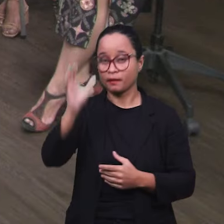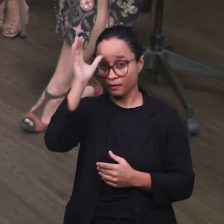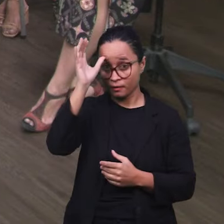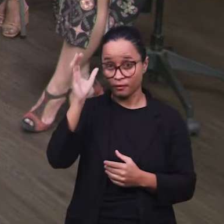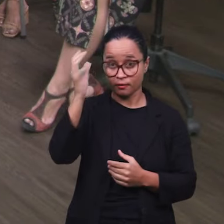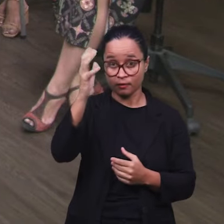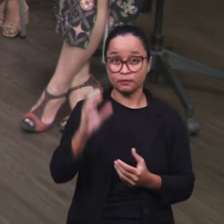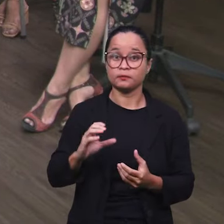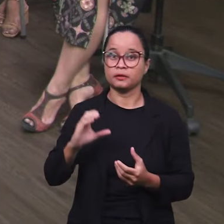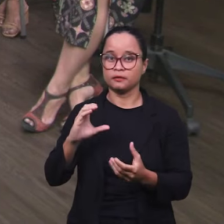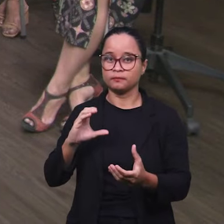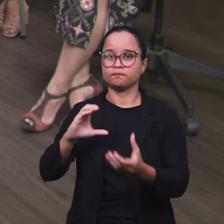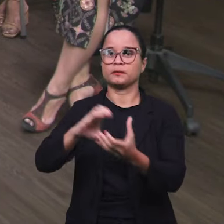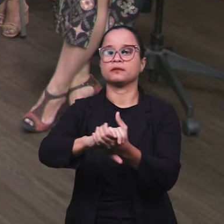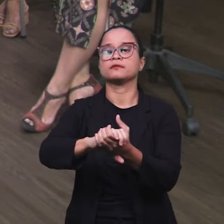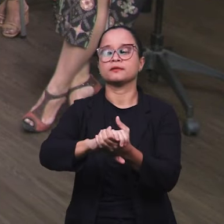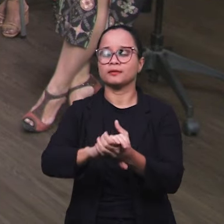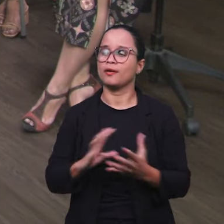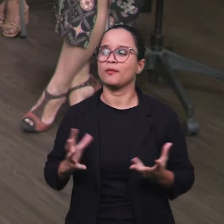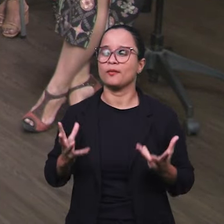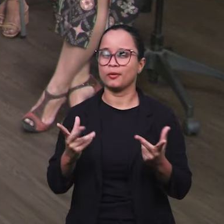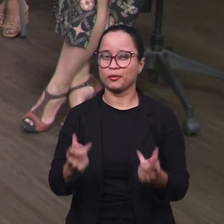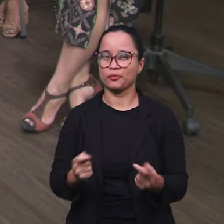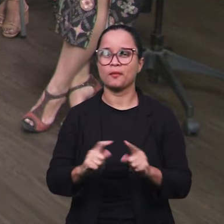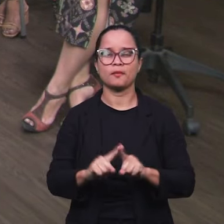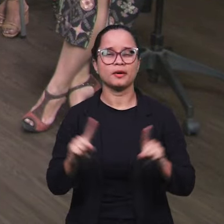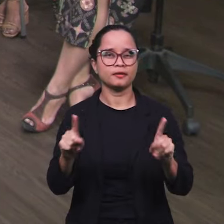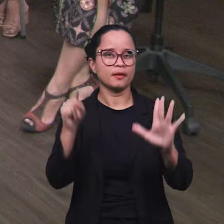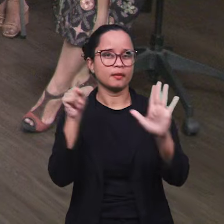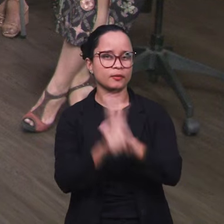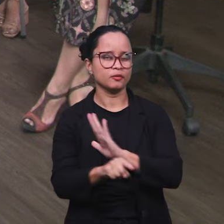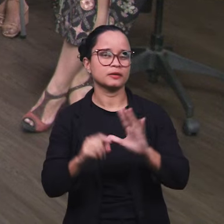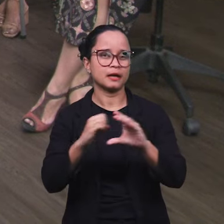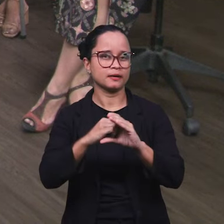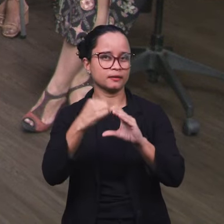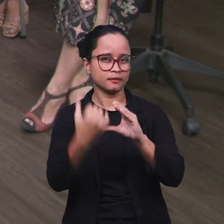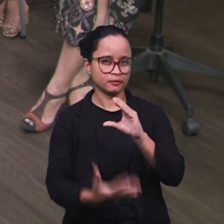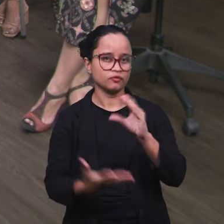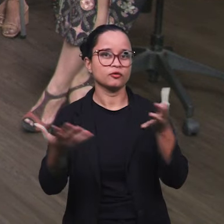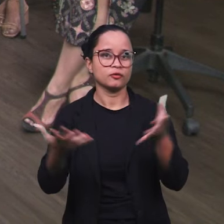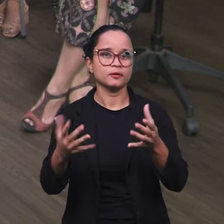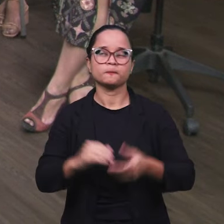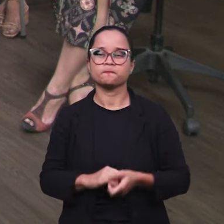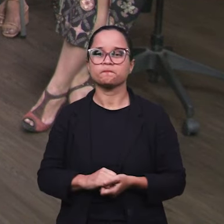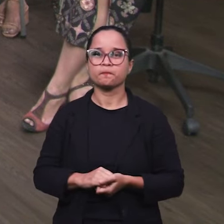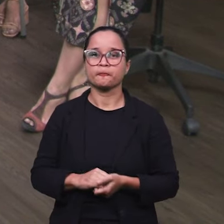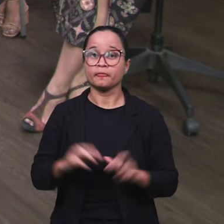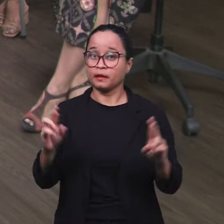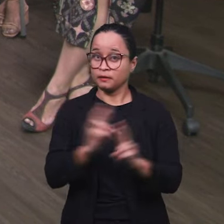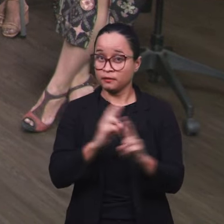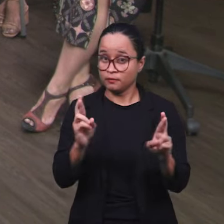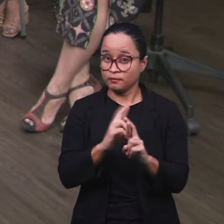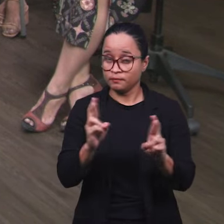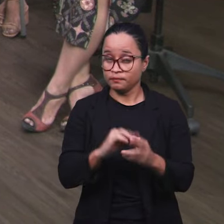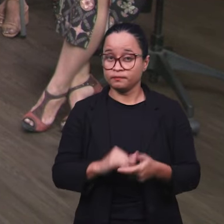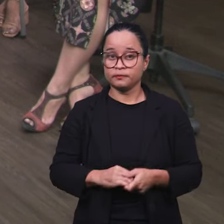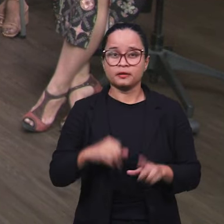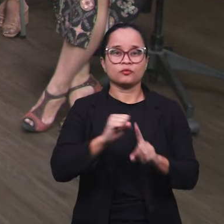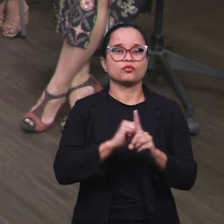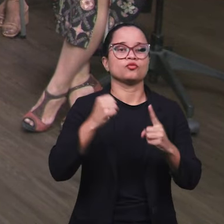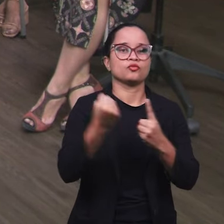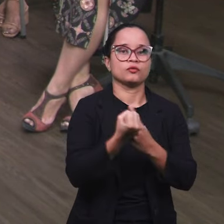que é a solução para um casamento. Isso é uma coisa maravilhosa. Mas ela pergunta um aspecto aqui, Antônio Carlos, o seguinte: